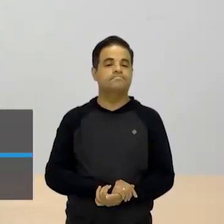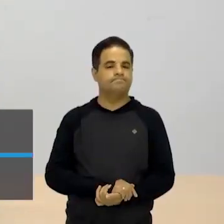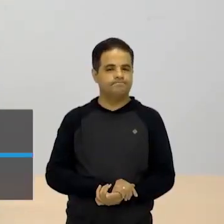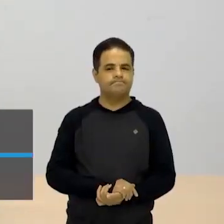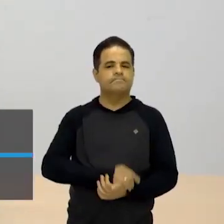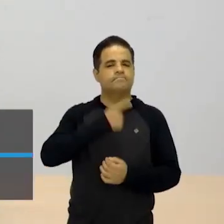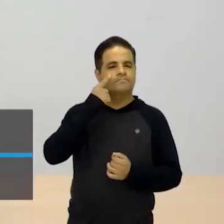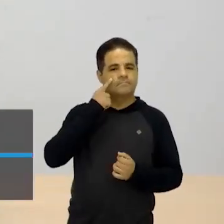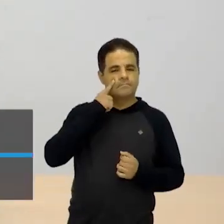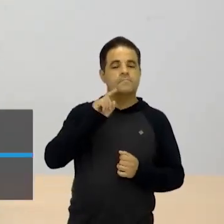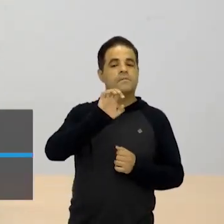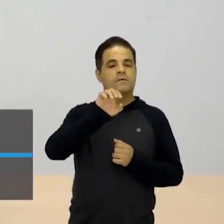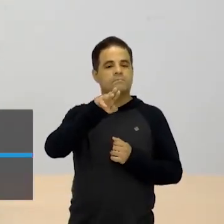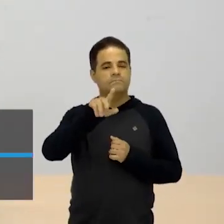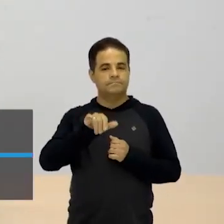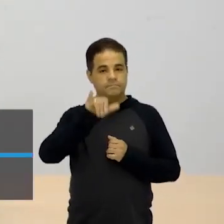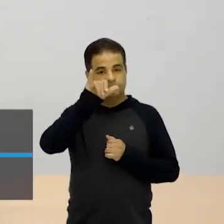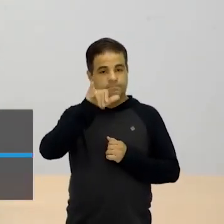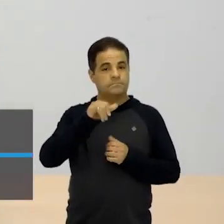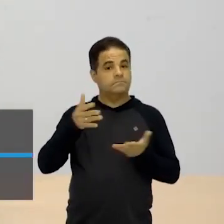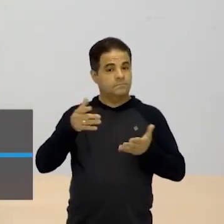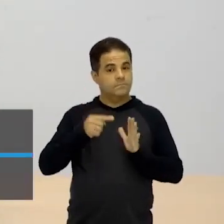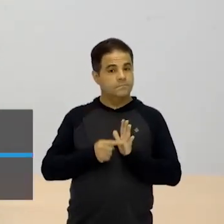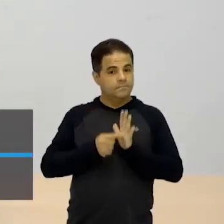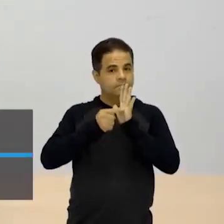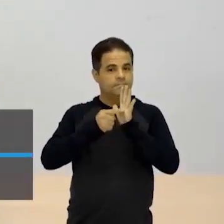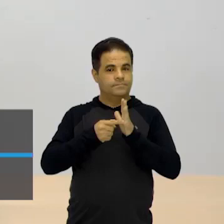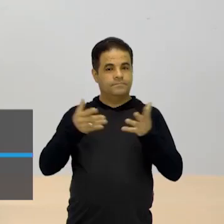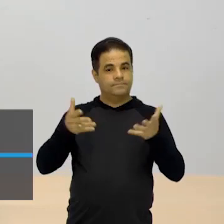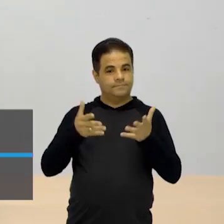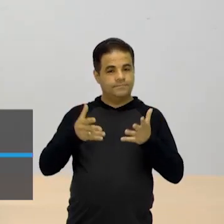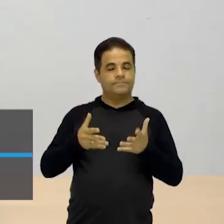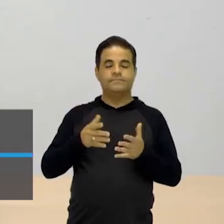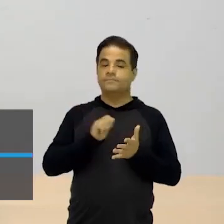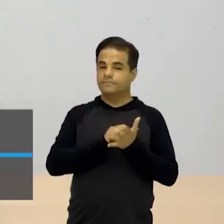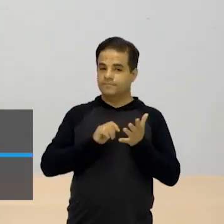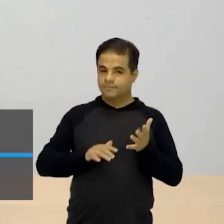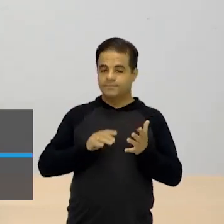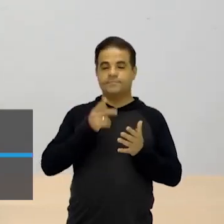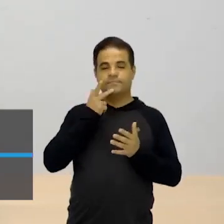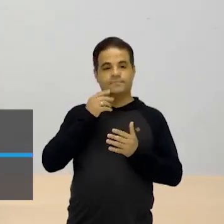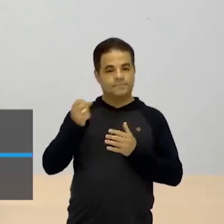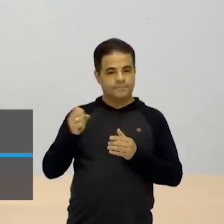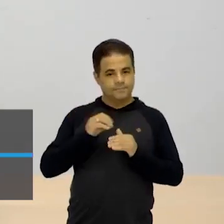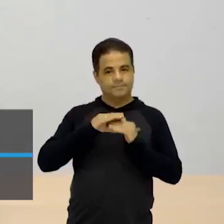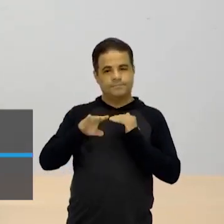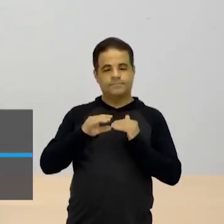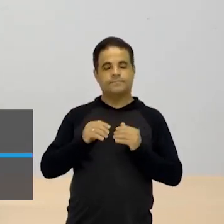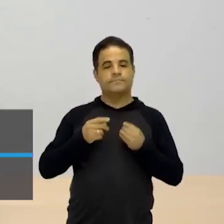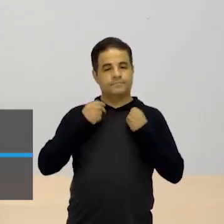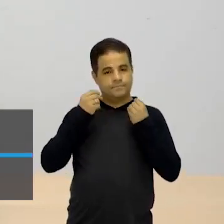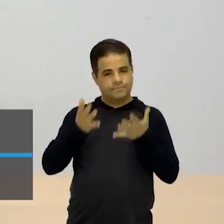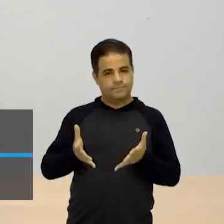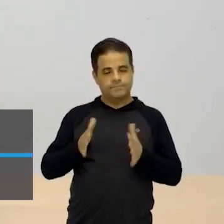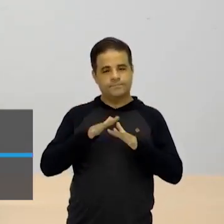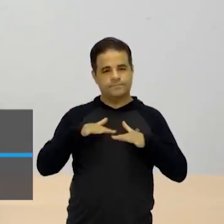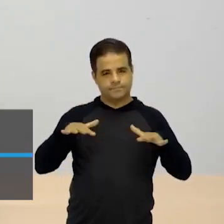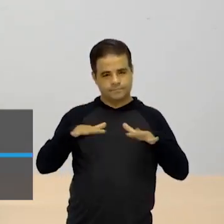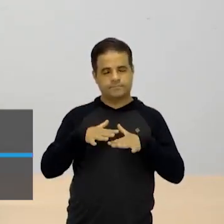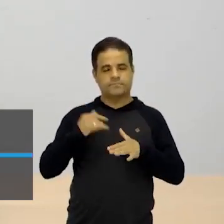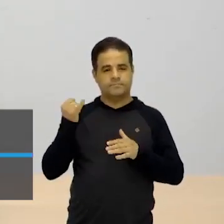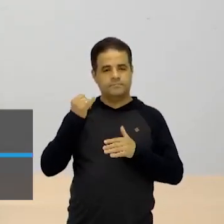Olha só, João, a Emily, a Emily apareceu hoje, Tata, apareceu com você que estava aqui, a Emily. Ela mandou para a gente, they, society, exclusion,